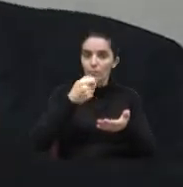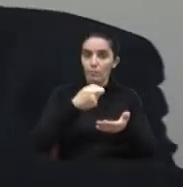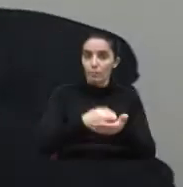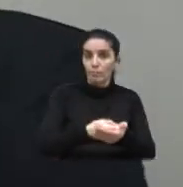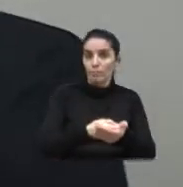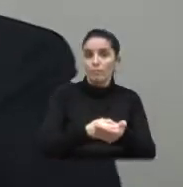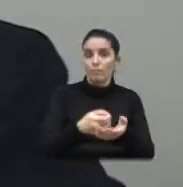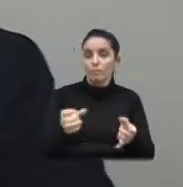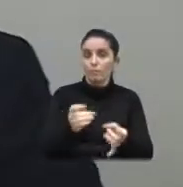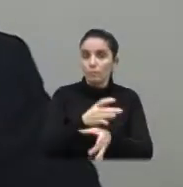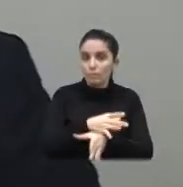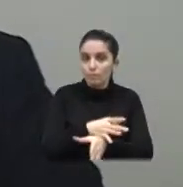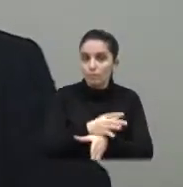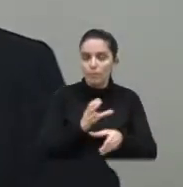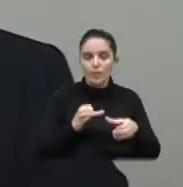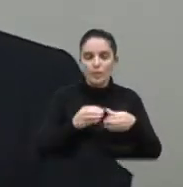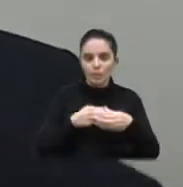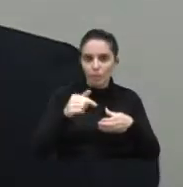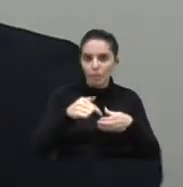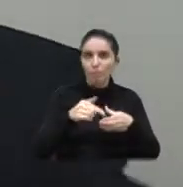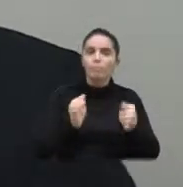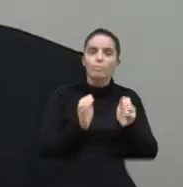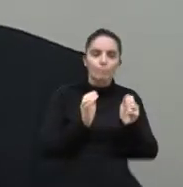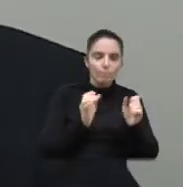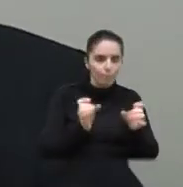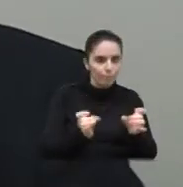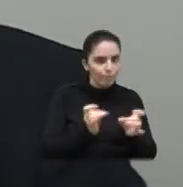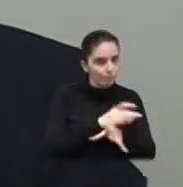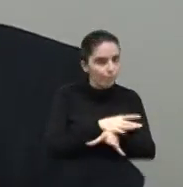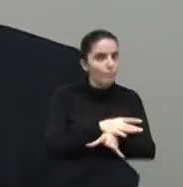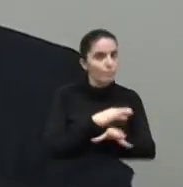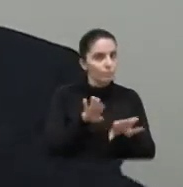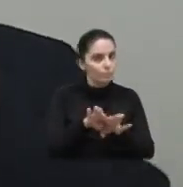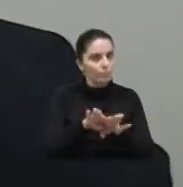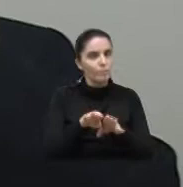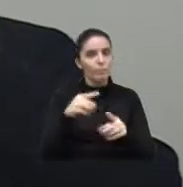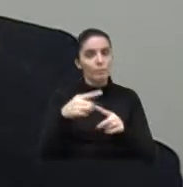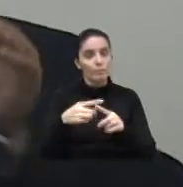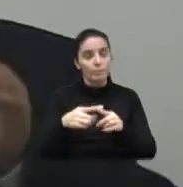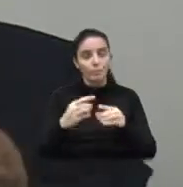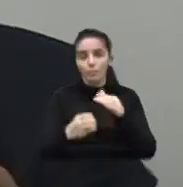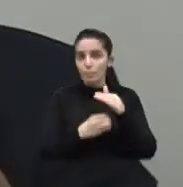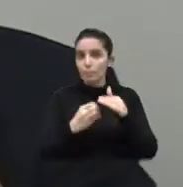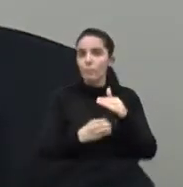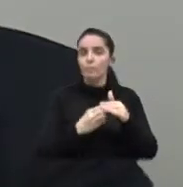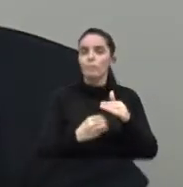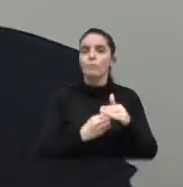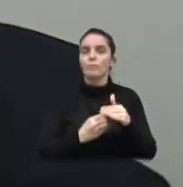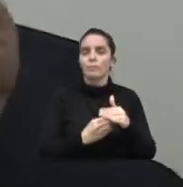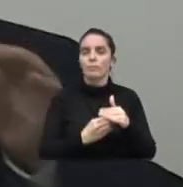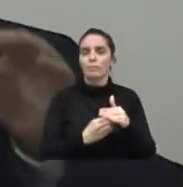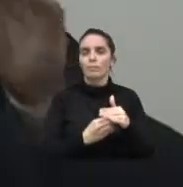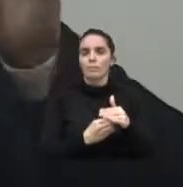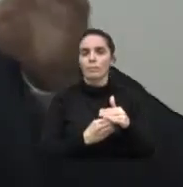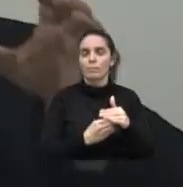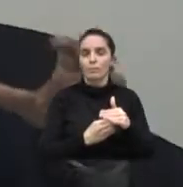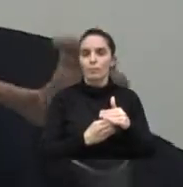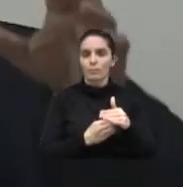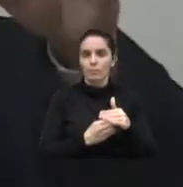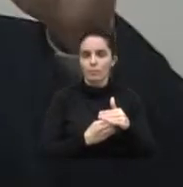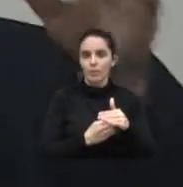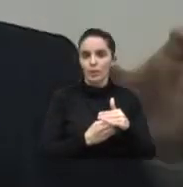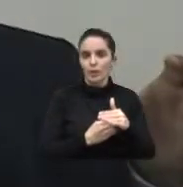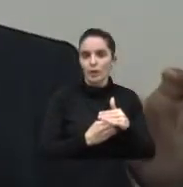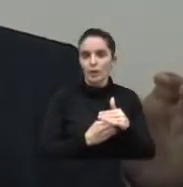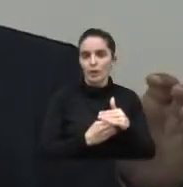elas deixarão de existir. Porque as empresas hoje já estão nesse patamar. As empresas estão deixando